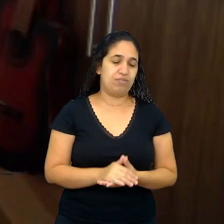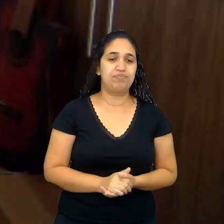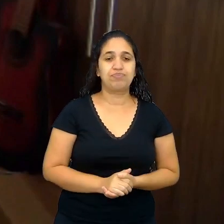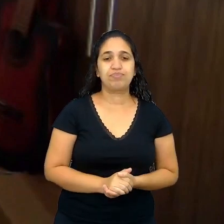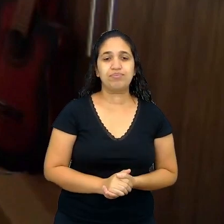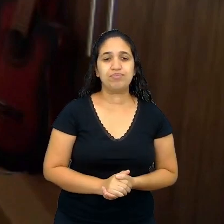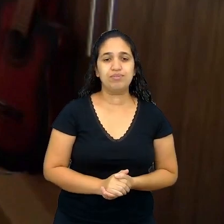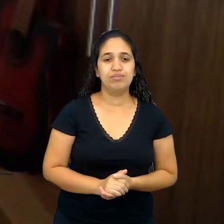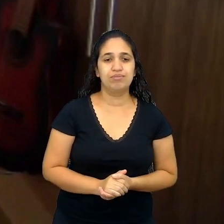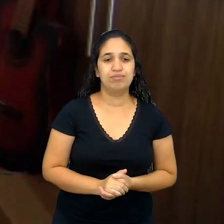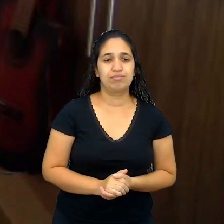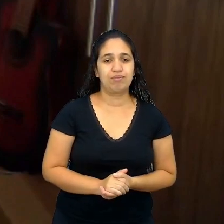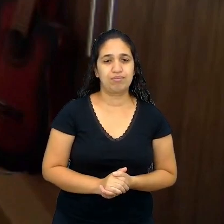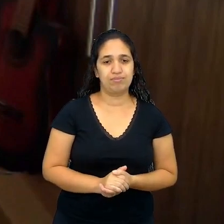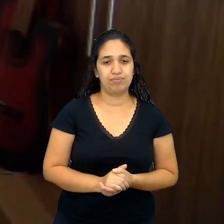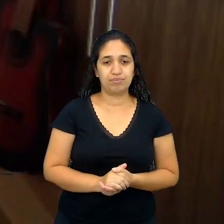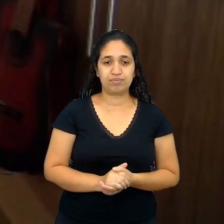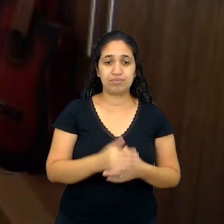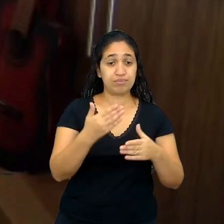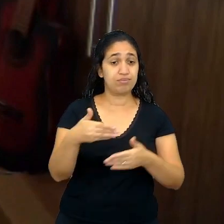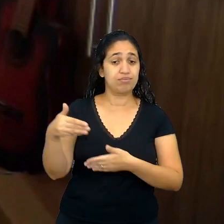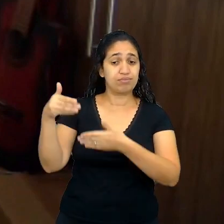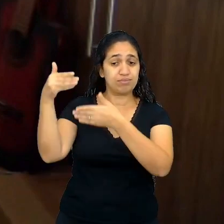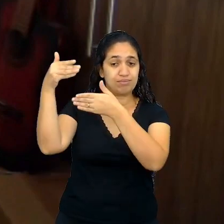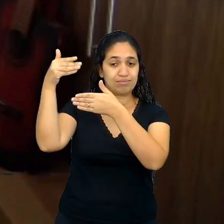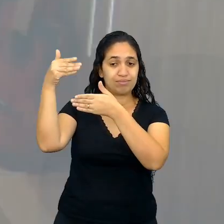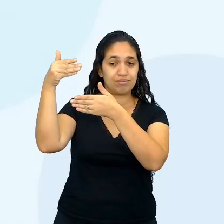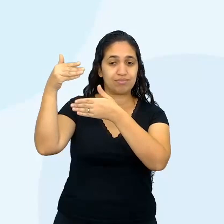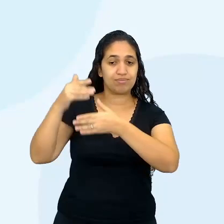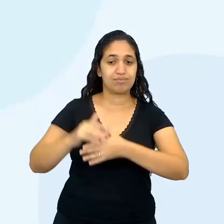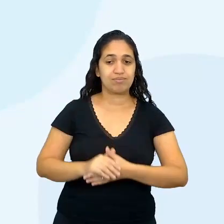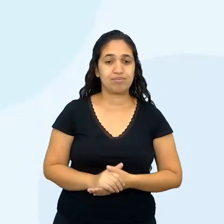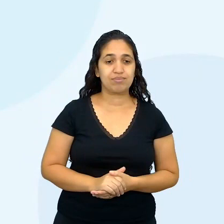coletivamente, né? Podemos seguir para a apresentação.